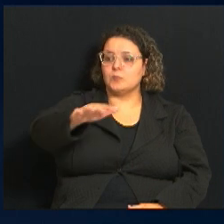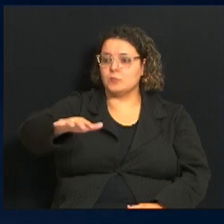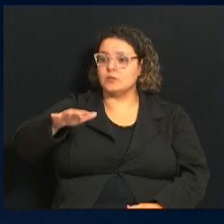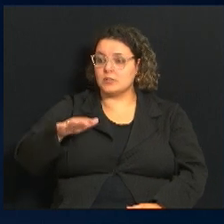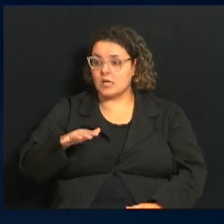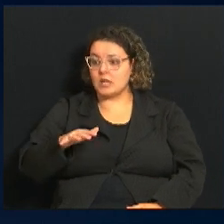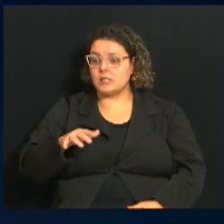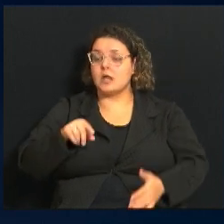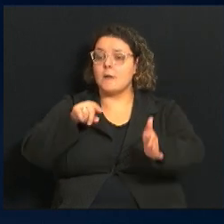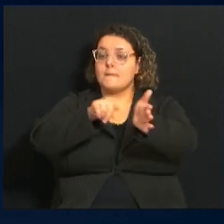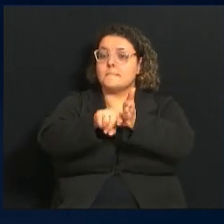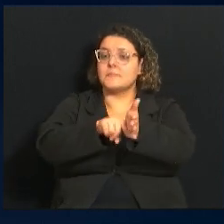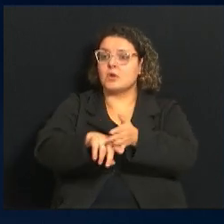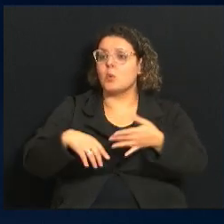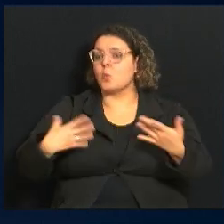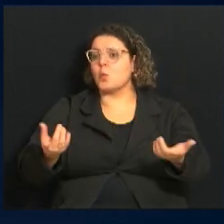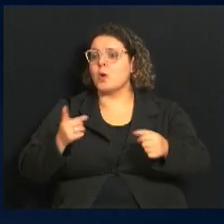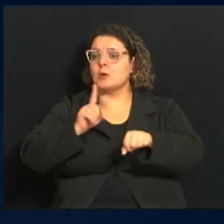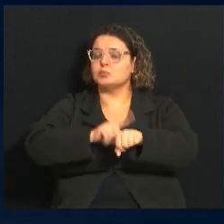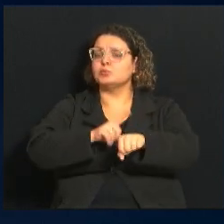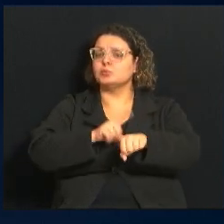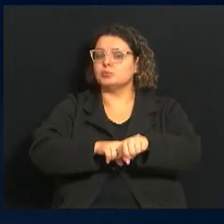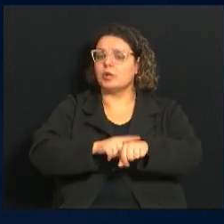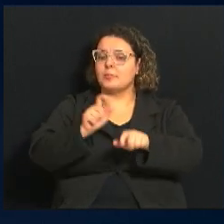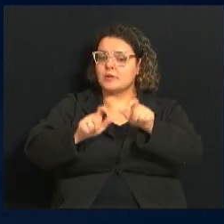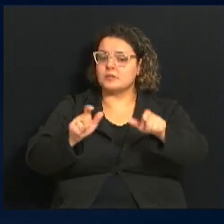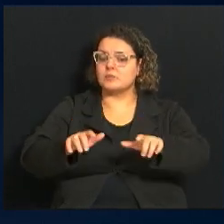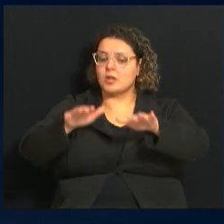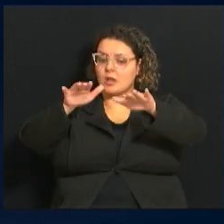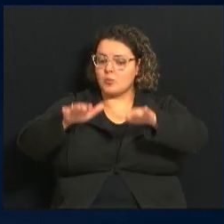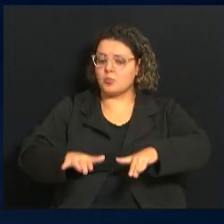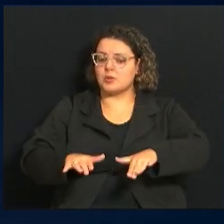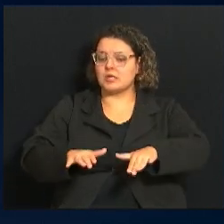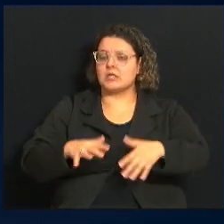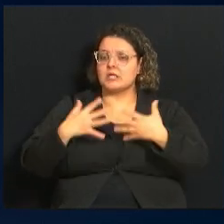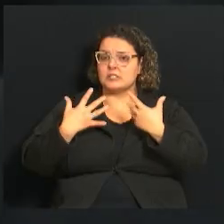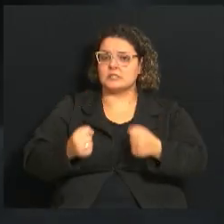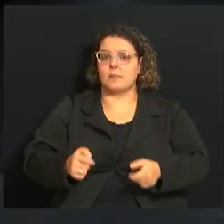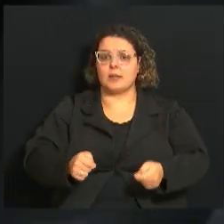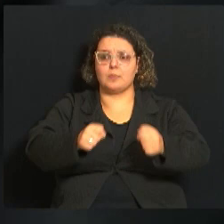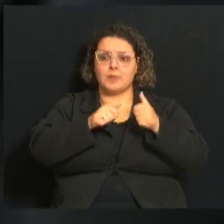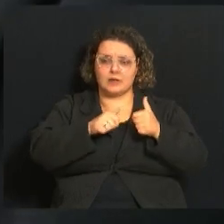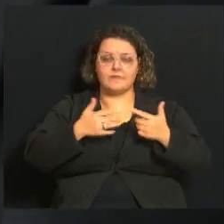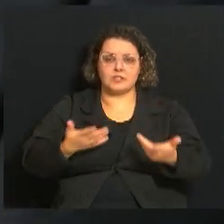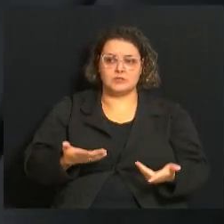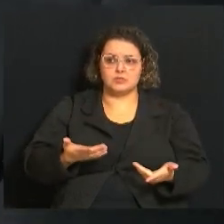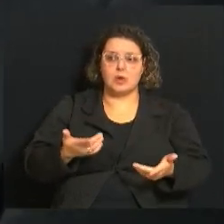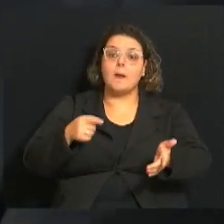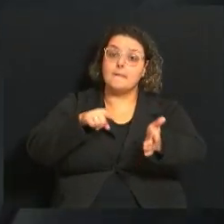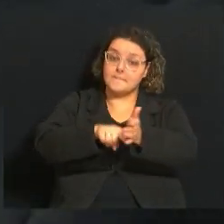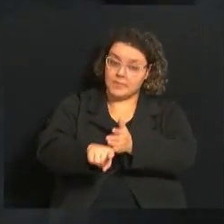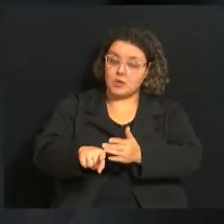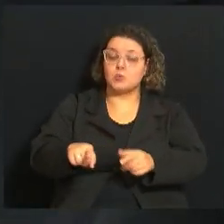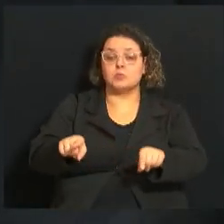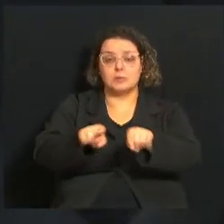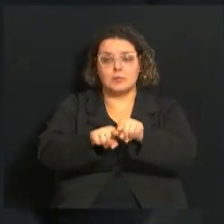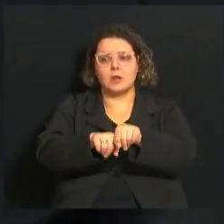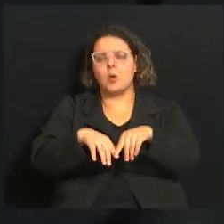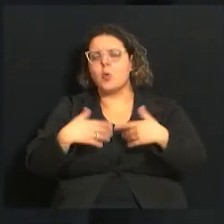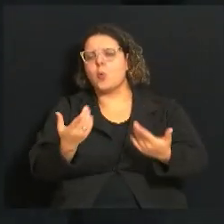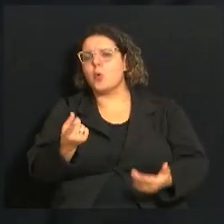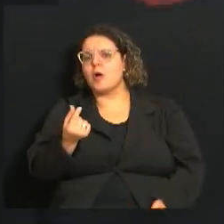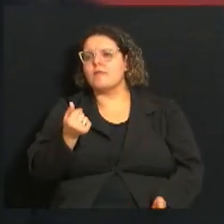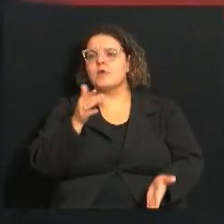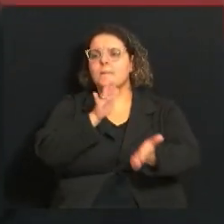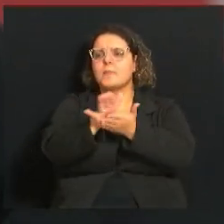questiona qual o tempo médio que essas pessoas permanecem recebendo o benefício. Pergunta ainda qual o valor gasto